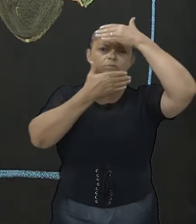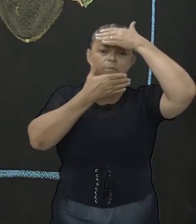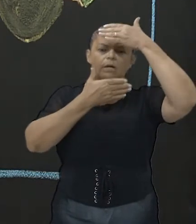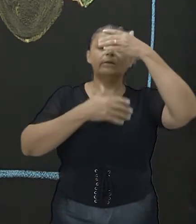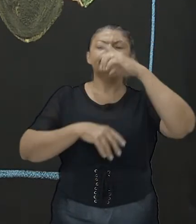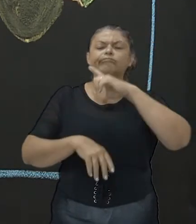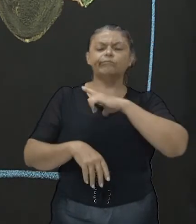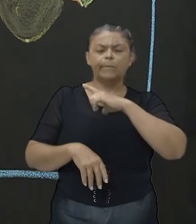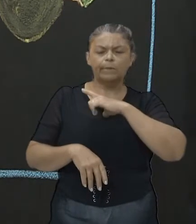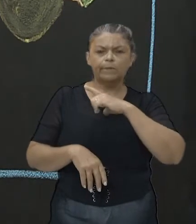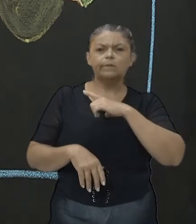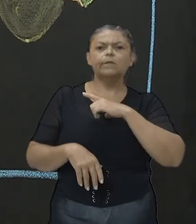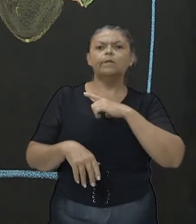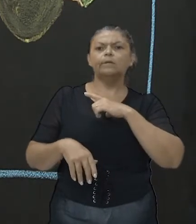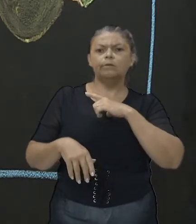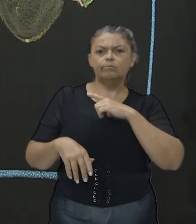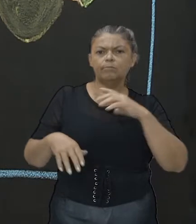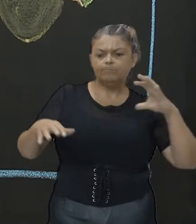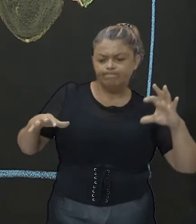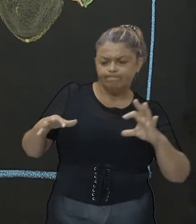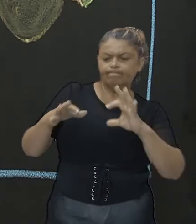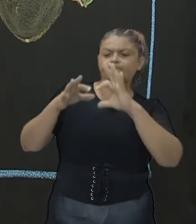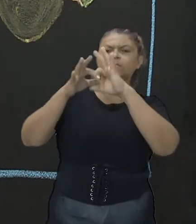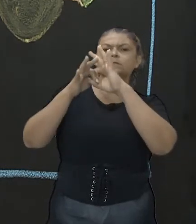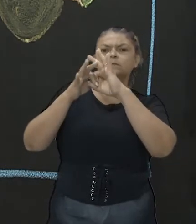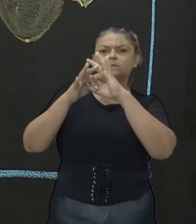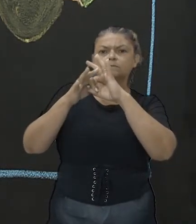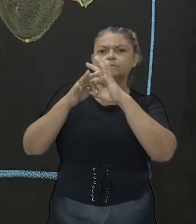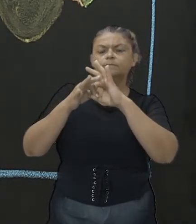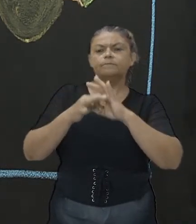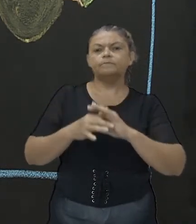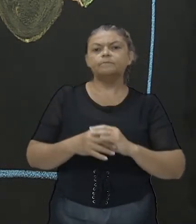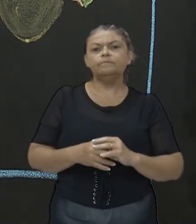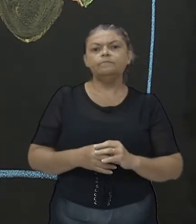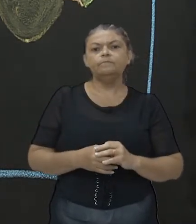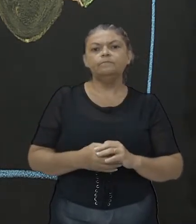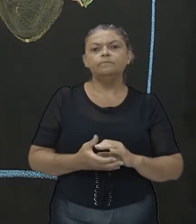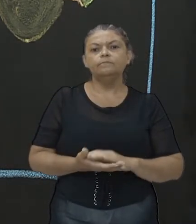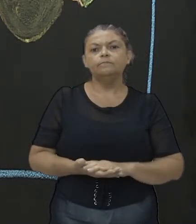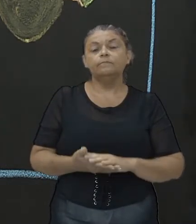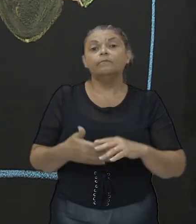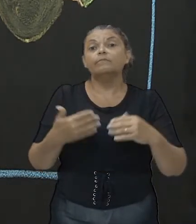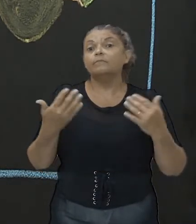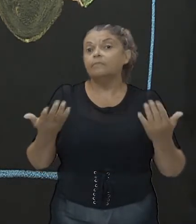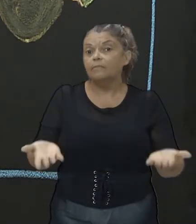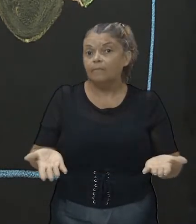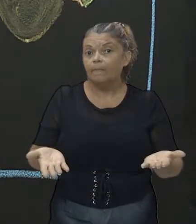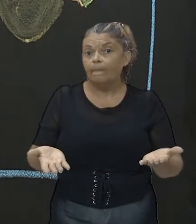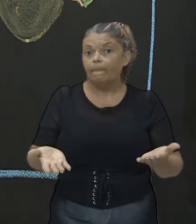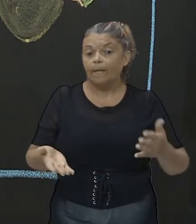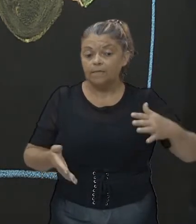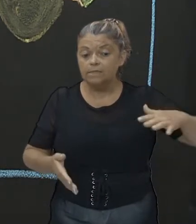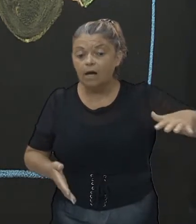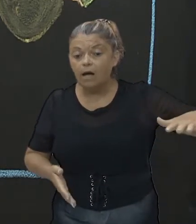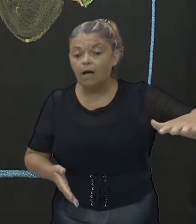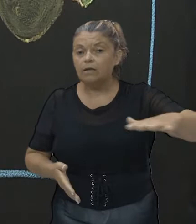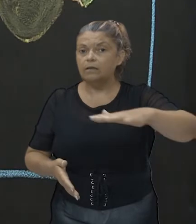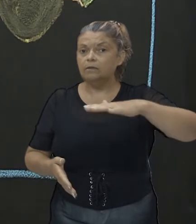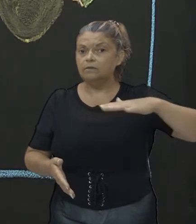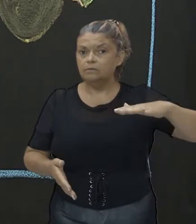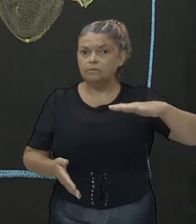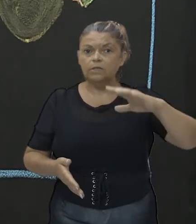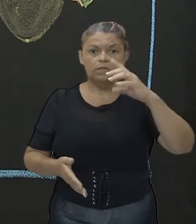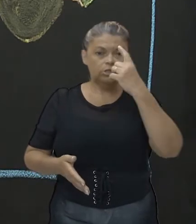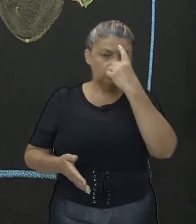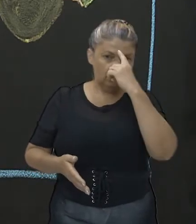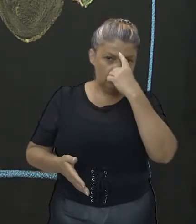que tem a identidade com o povo paquistanês. Então, essa área, os